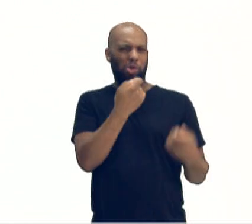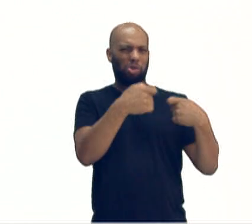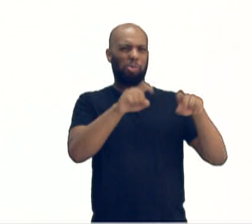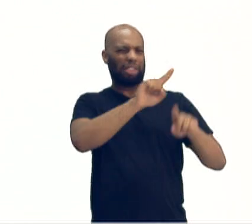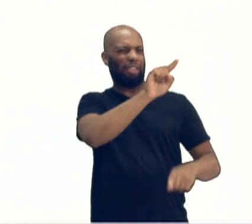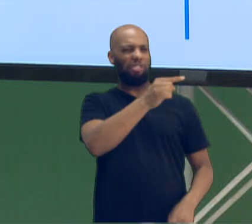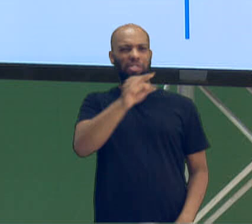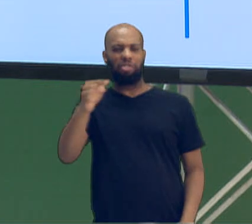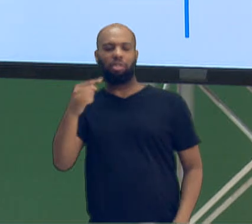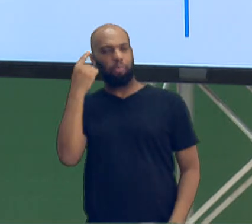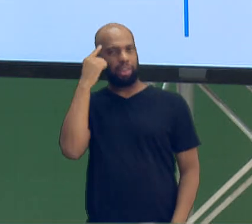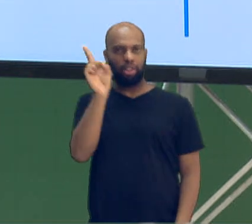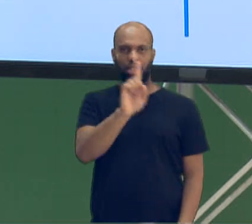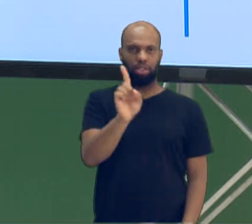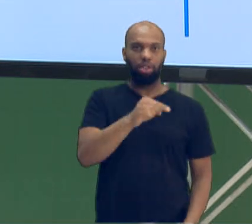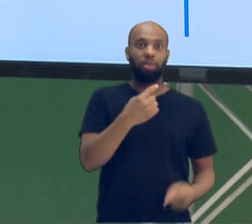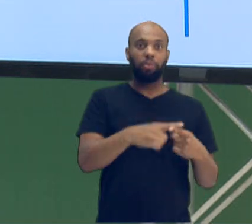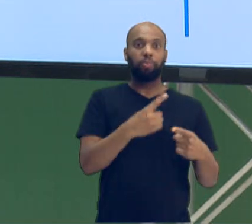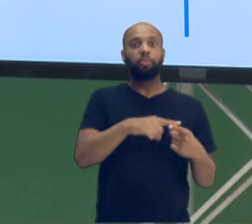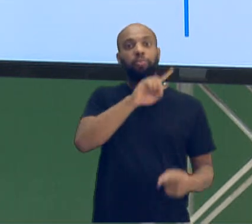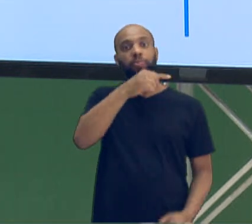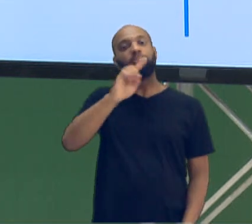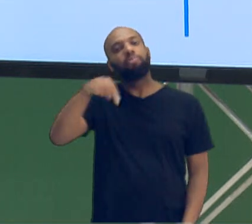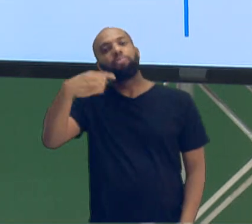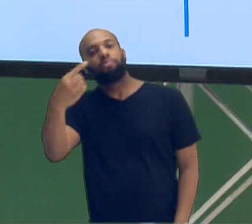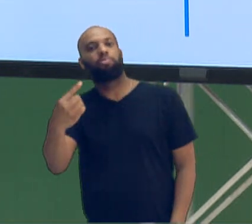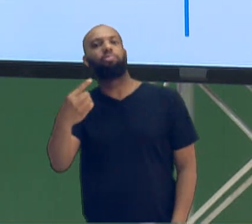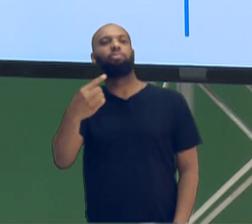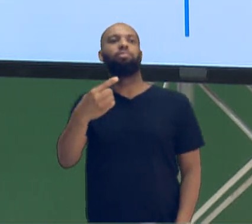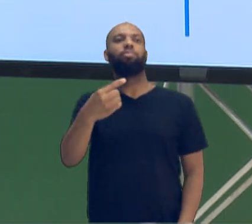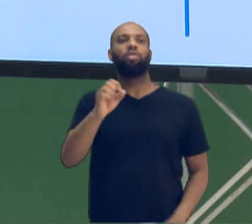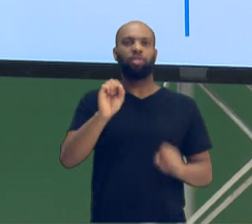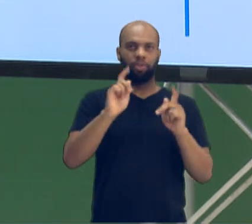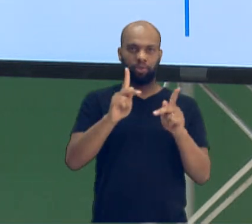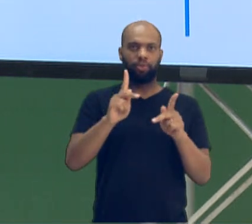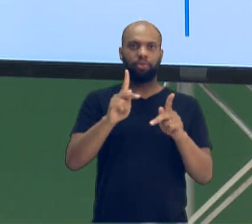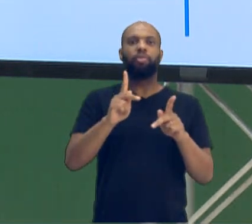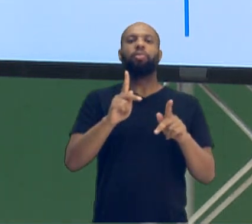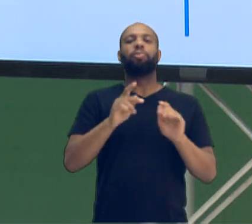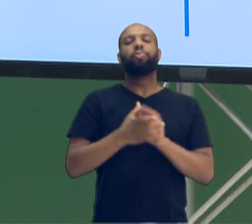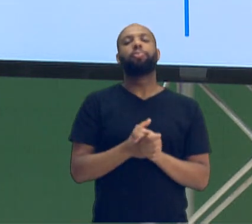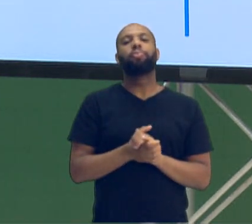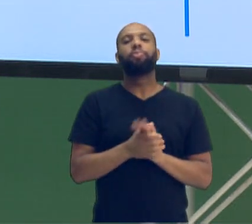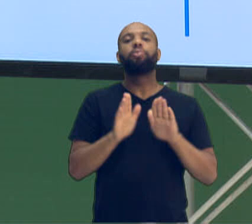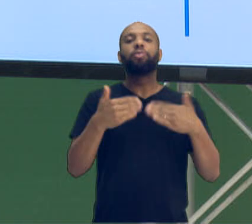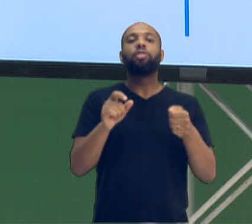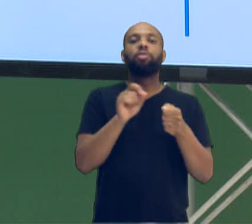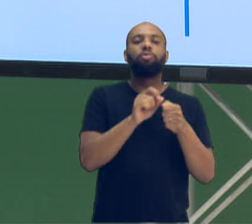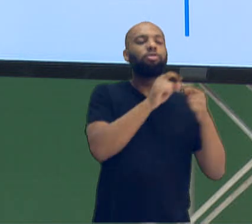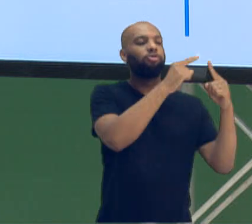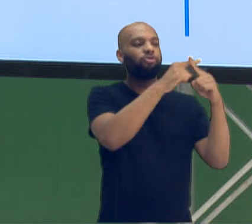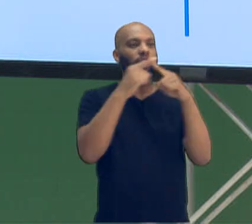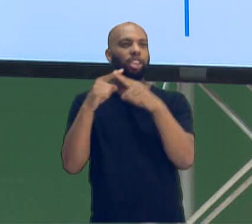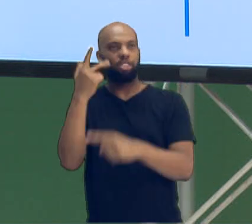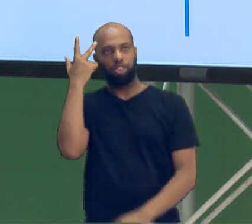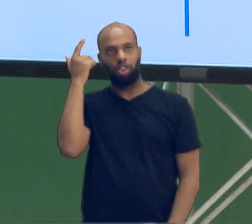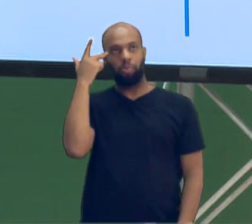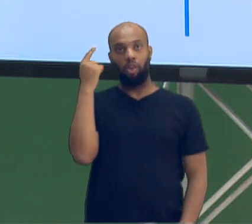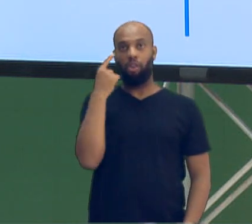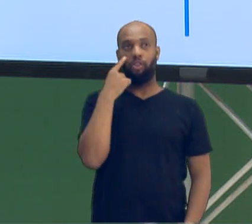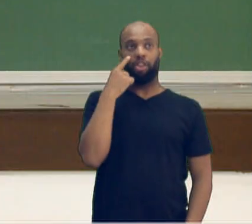vírgula, tá? A vírgula ela vai ficar ali guardadinha por enquanto na nossa operação. Então eu faço a multiplicação